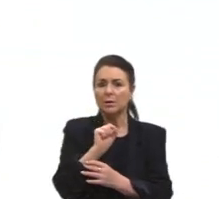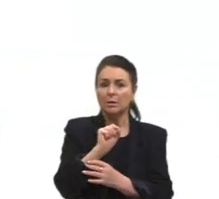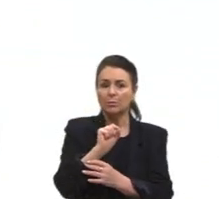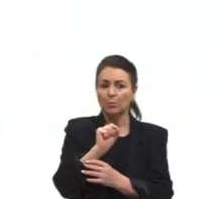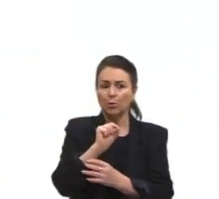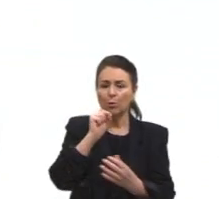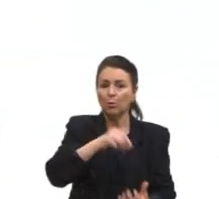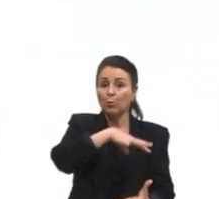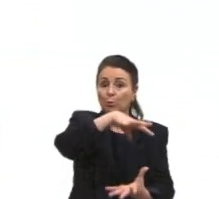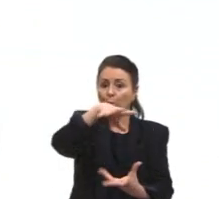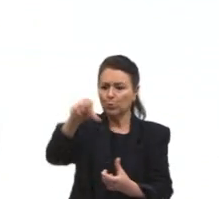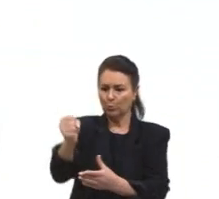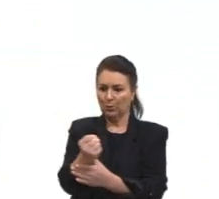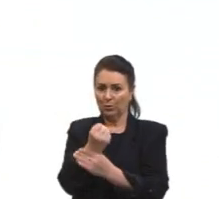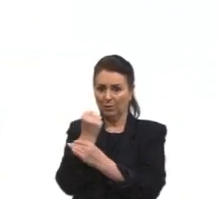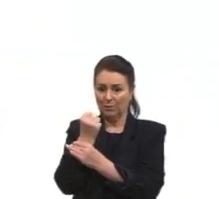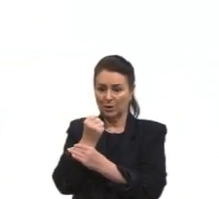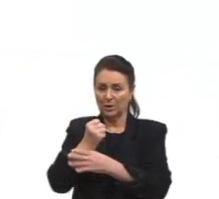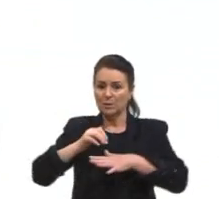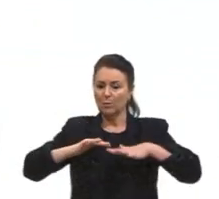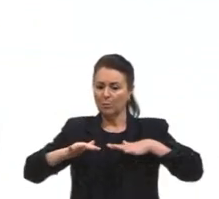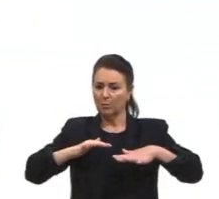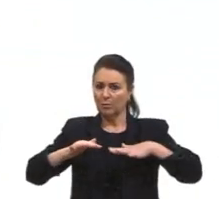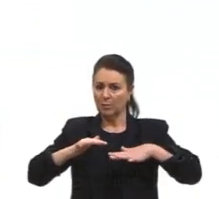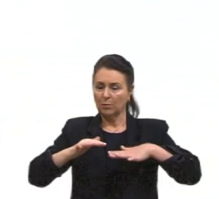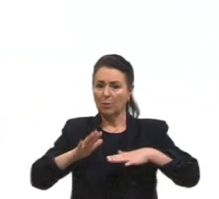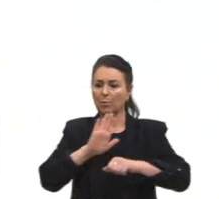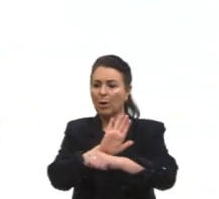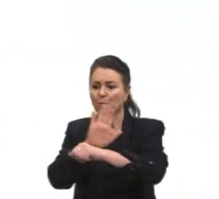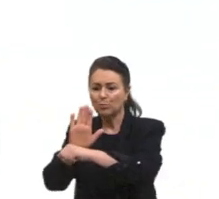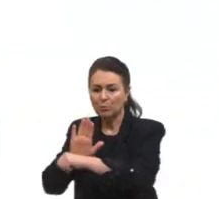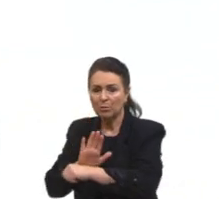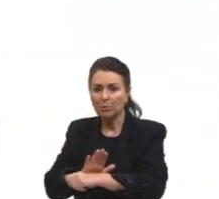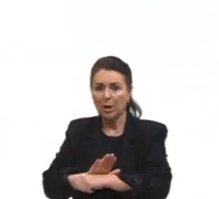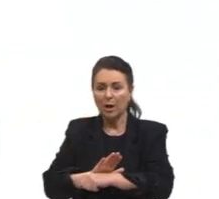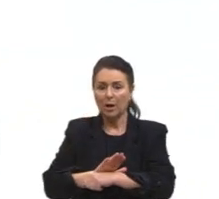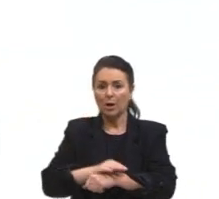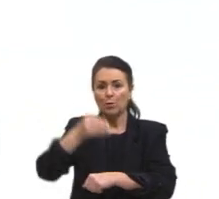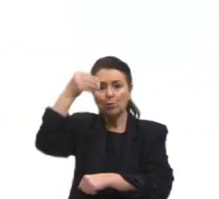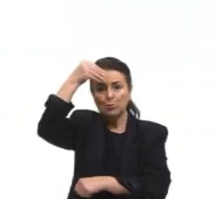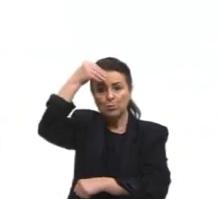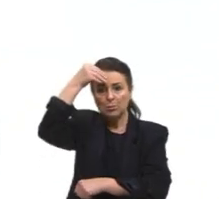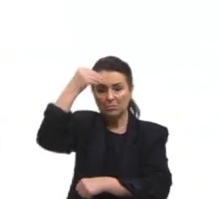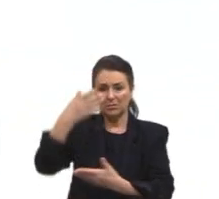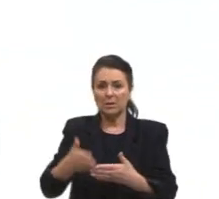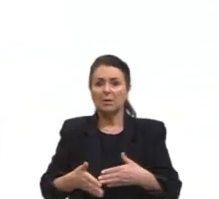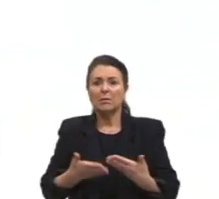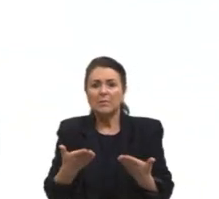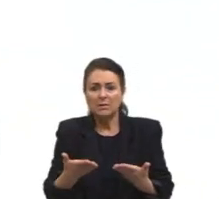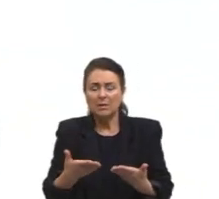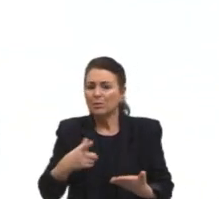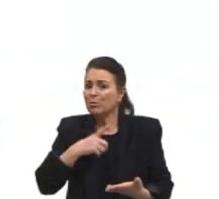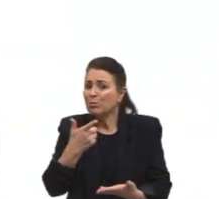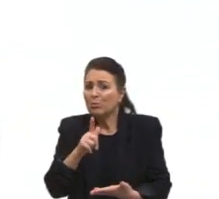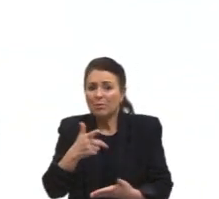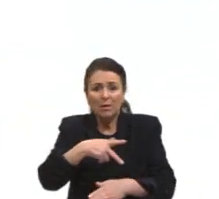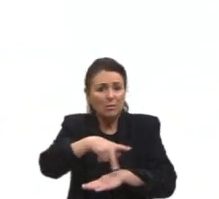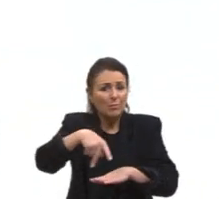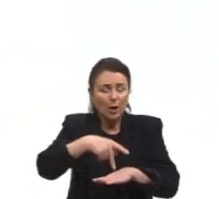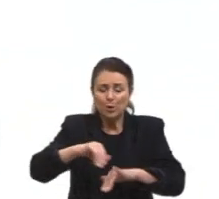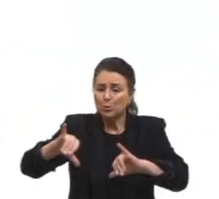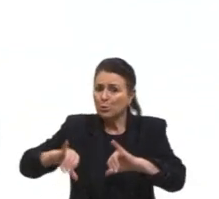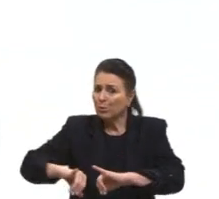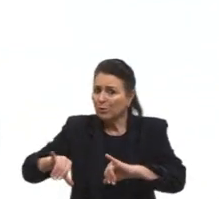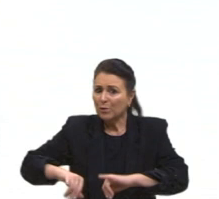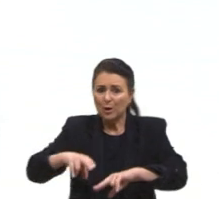do mundo justamente para tentar ajudar esses esses judeus né os caras não tem Pátria sofreram tanto